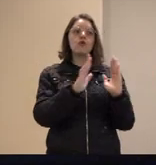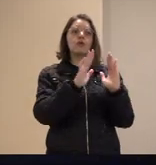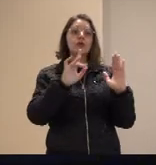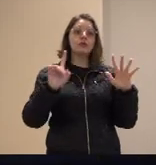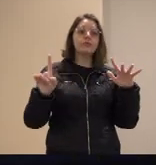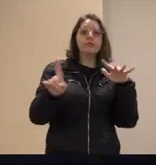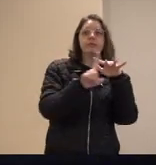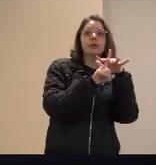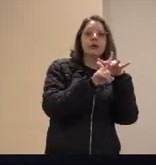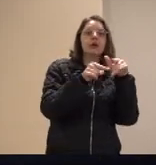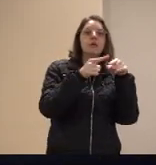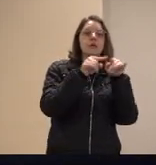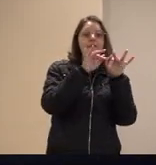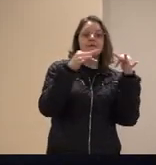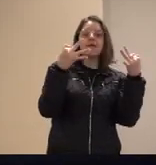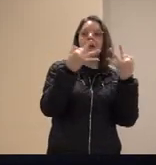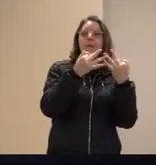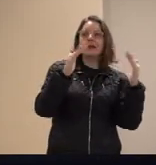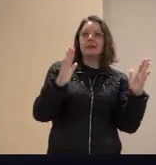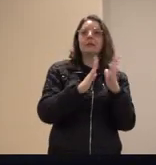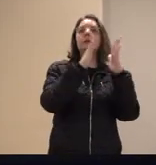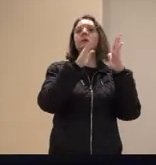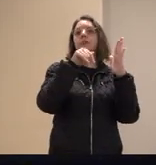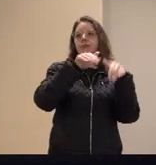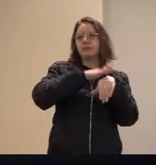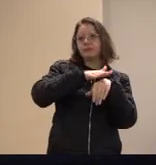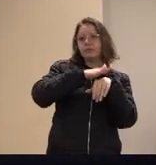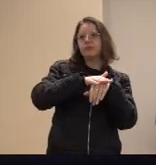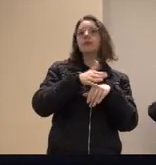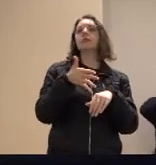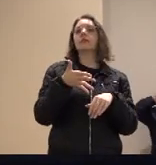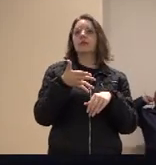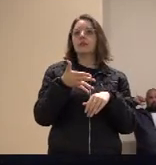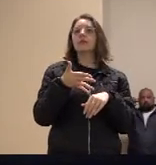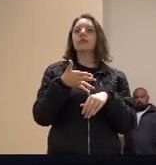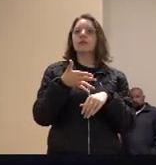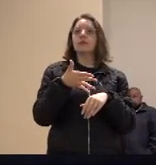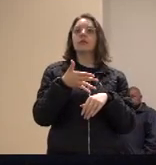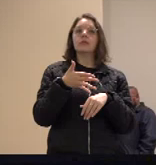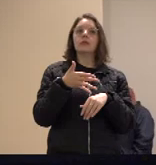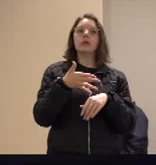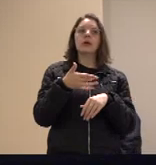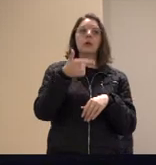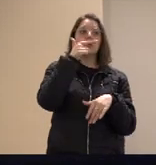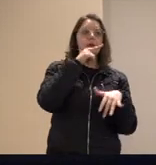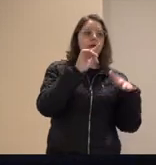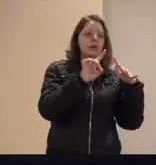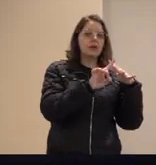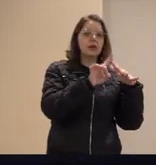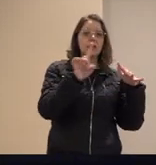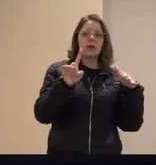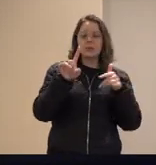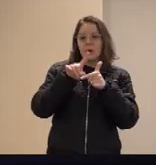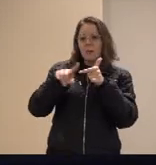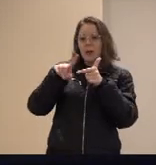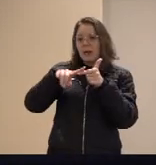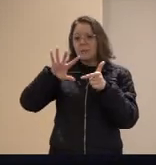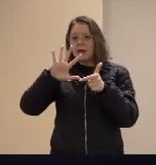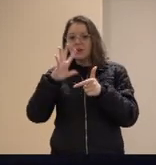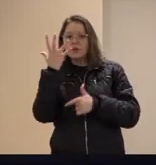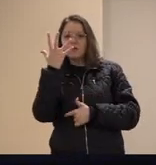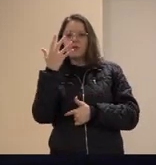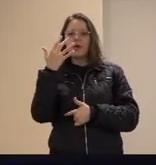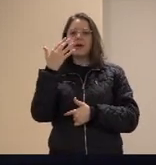a família, por alguma razão, os colocou nessa condição, a fazer sair dele e a entender que